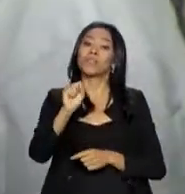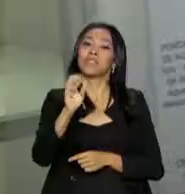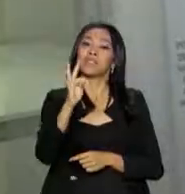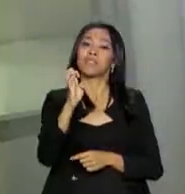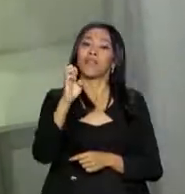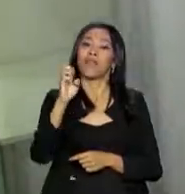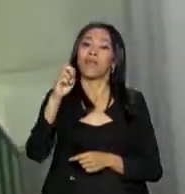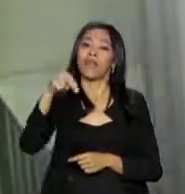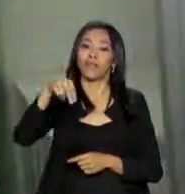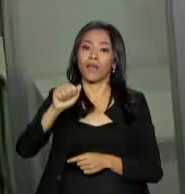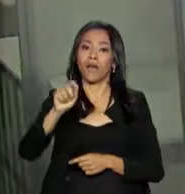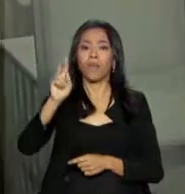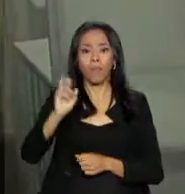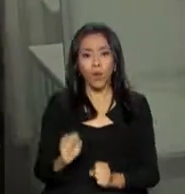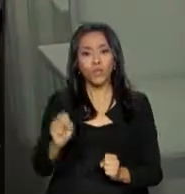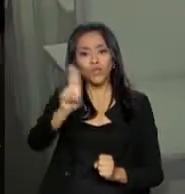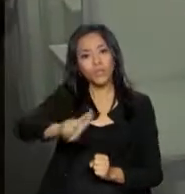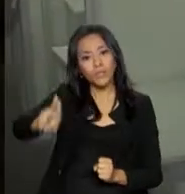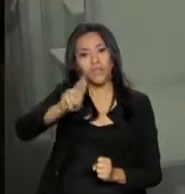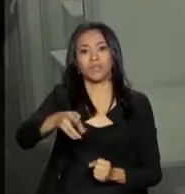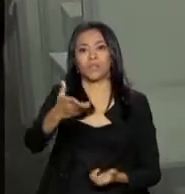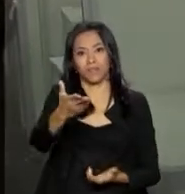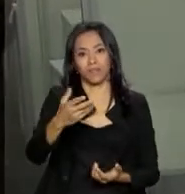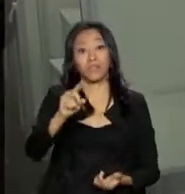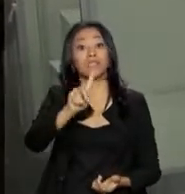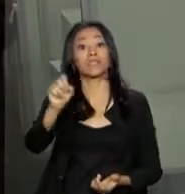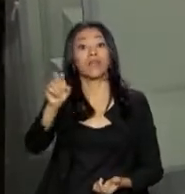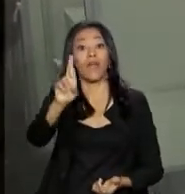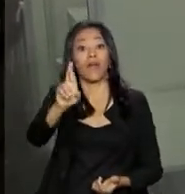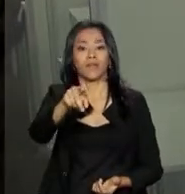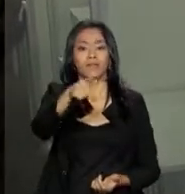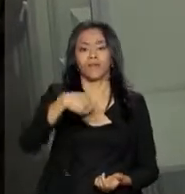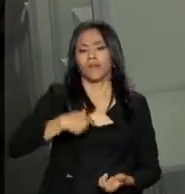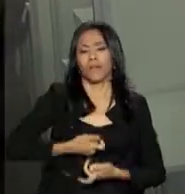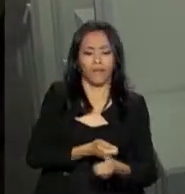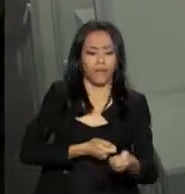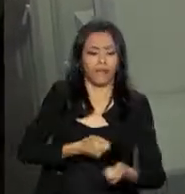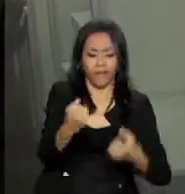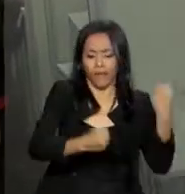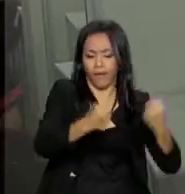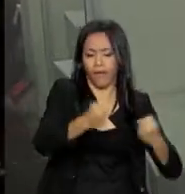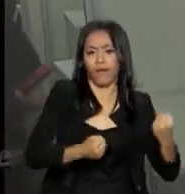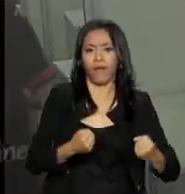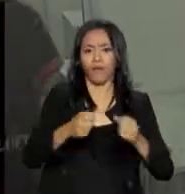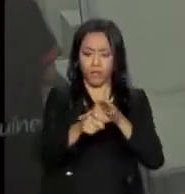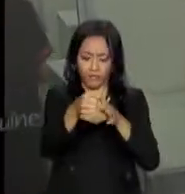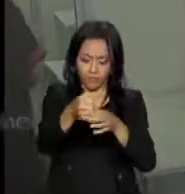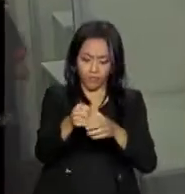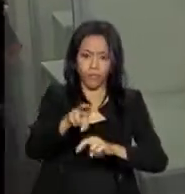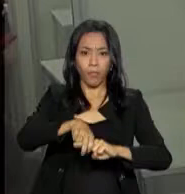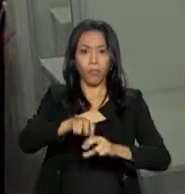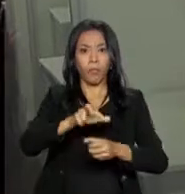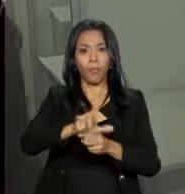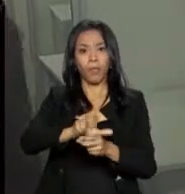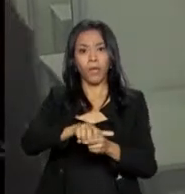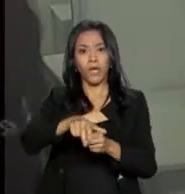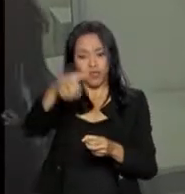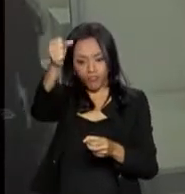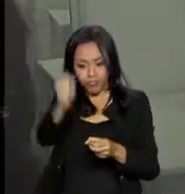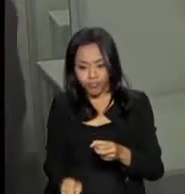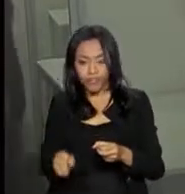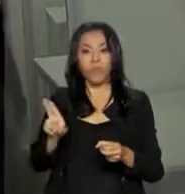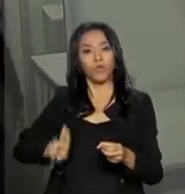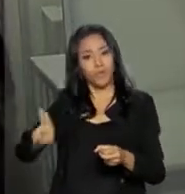R$100. Serve para lavar chão, irrigar jardim, lavar carro, dar descarga no banheiro. Com isso você consegue ter uma boa